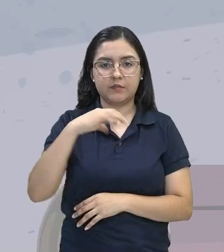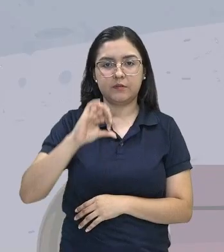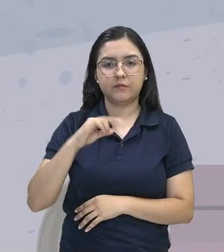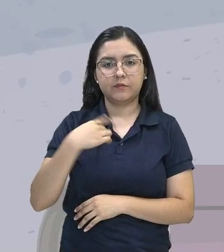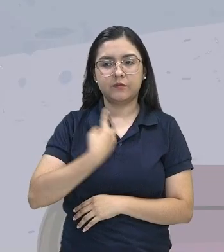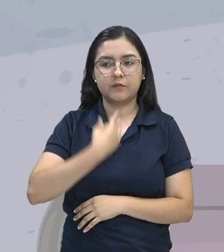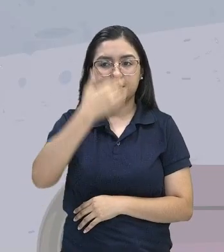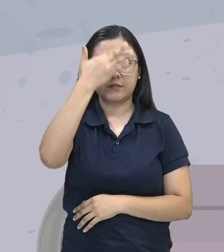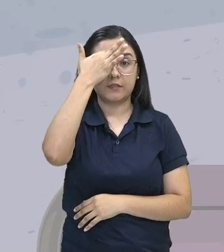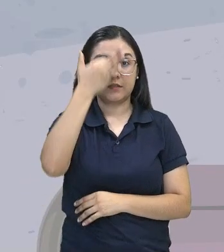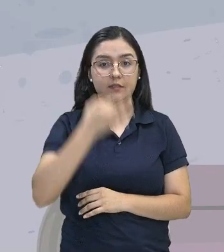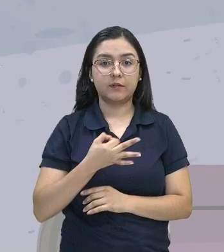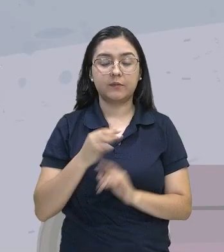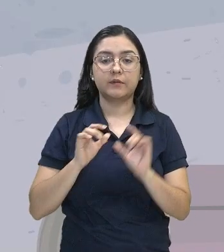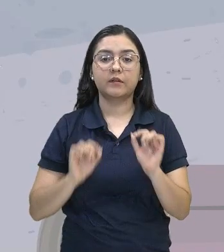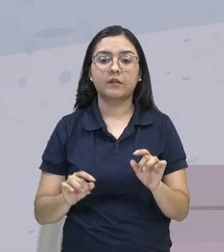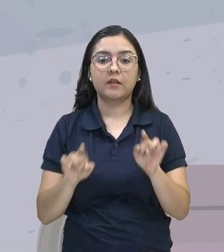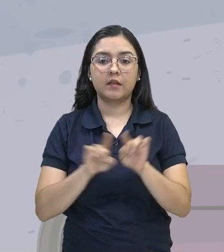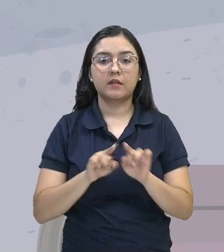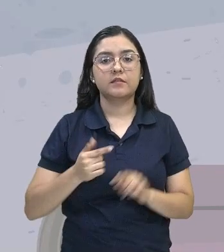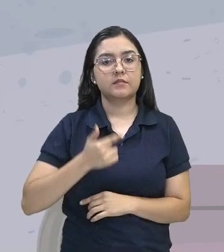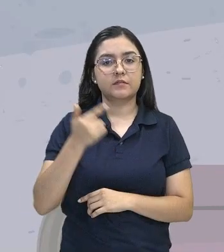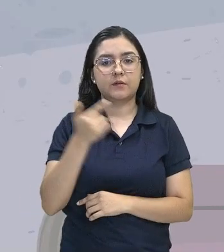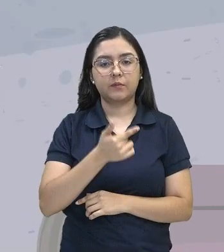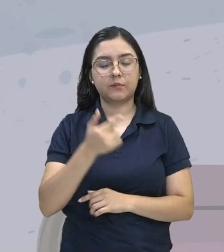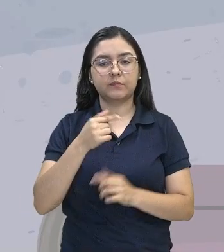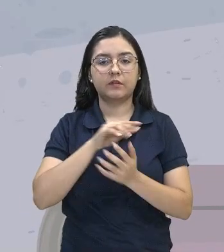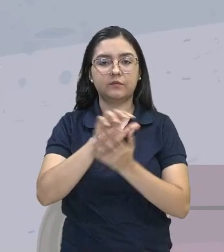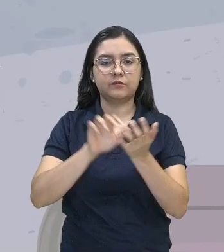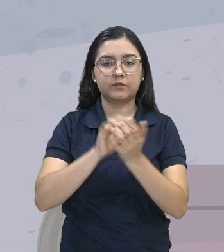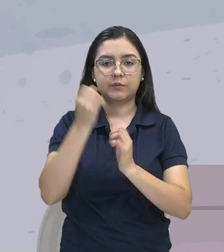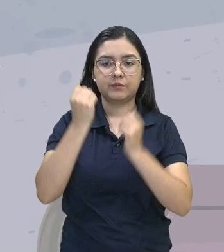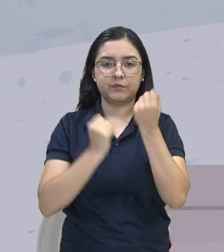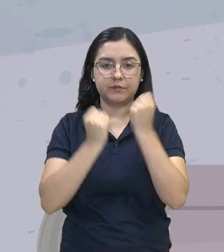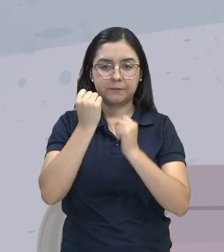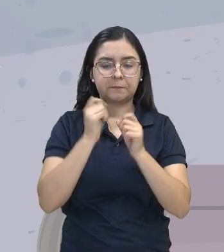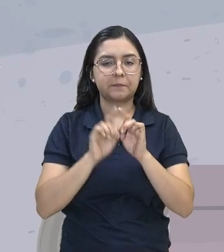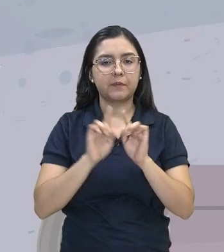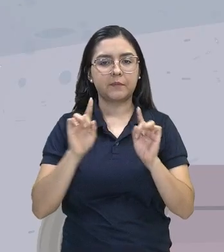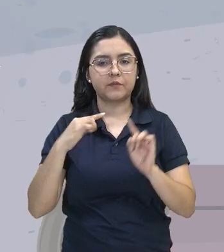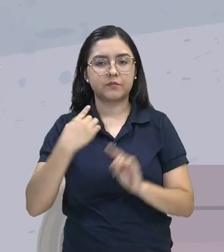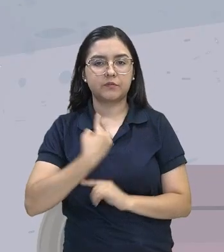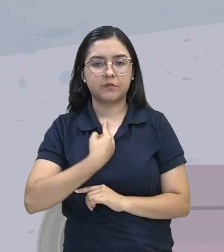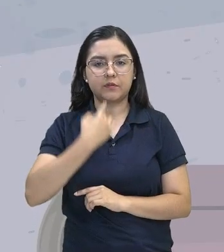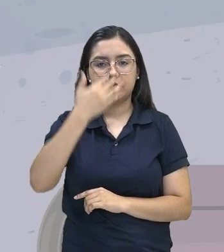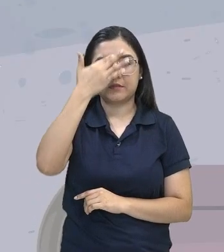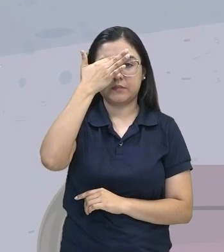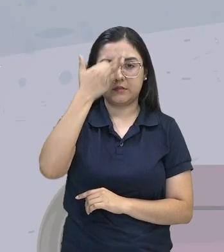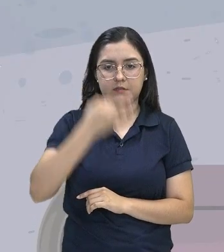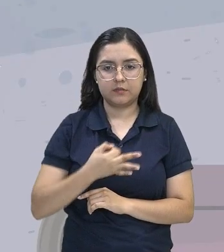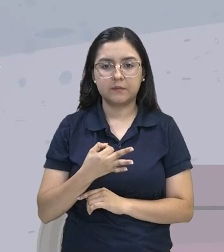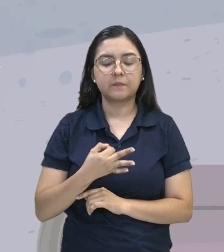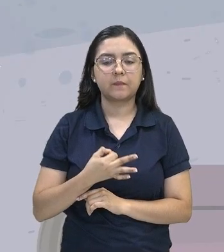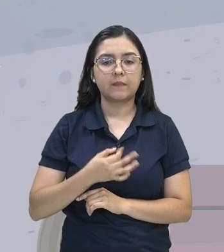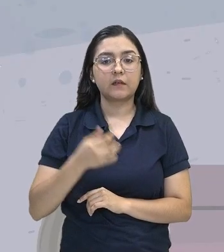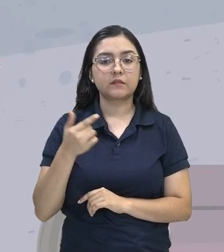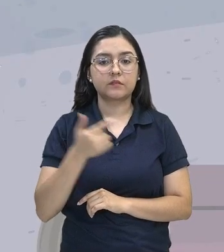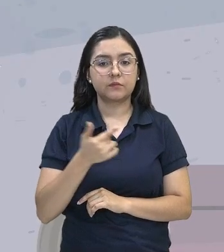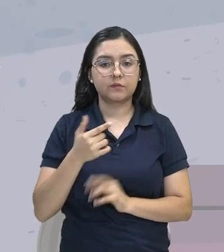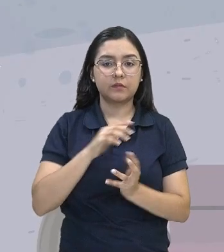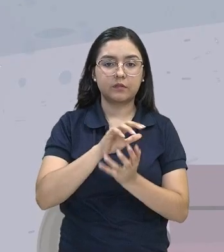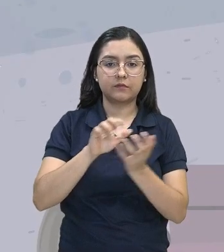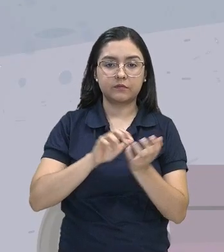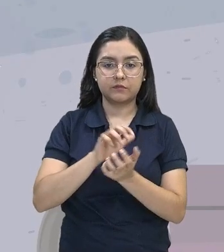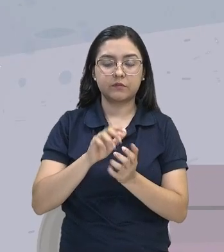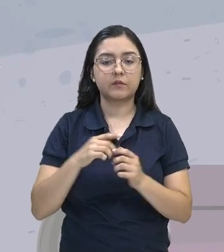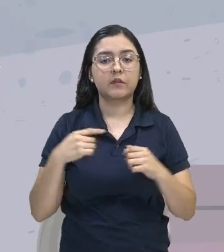entender um pouquinho sobre a segunda Revolução Industrial. Mas para a gente entender a segunda Revolução Industrial, é